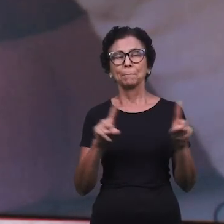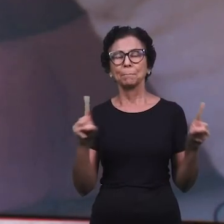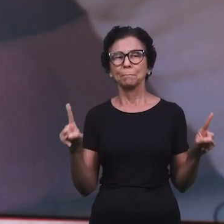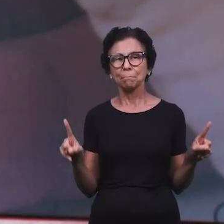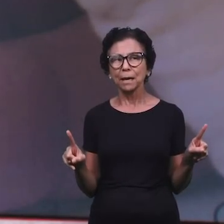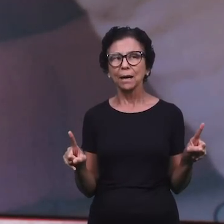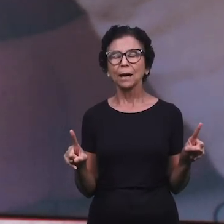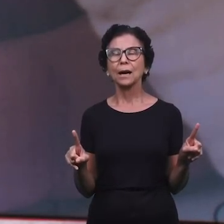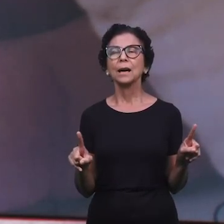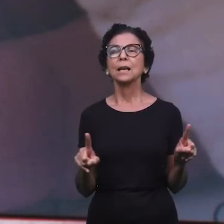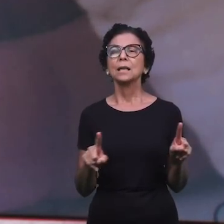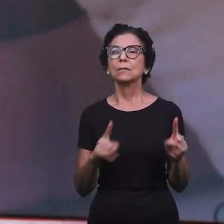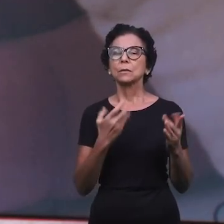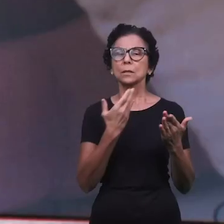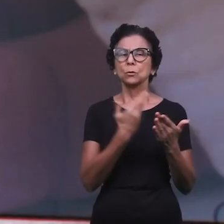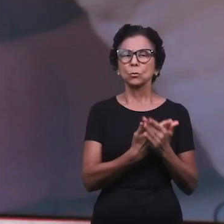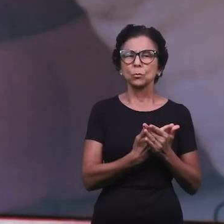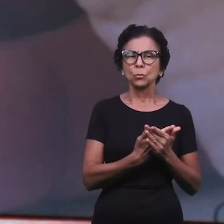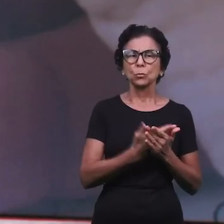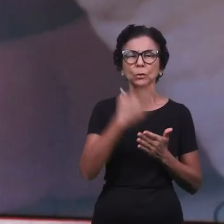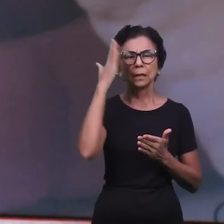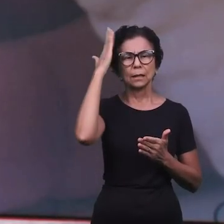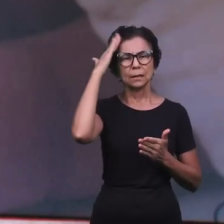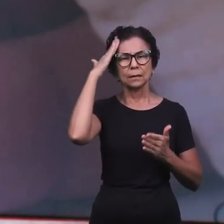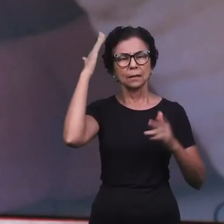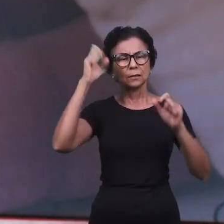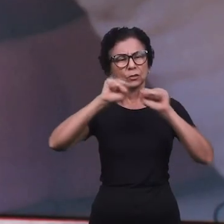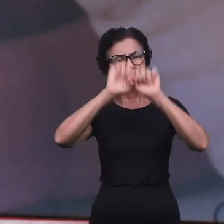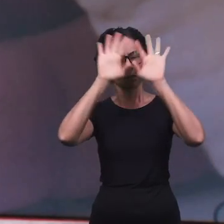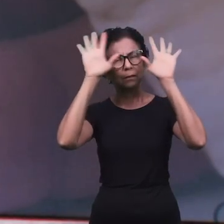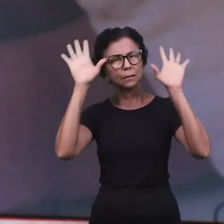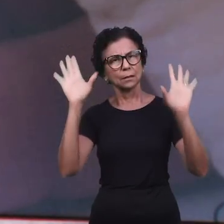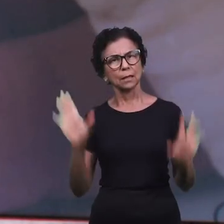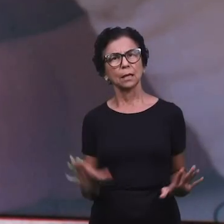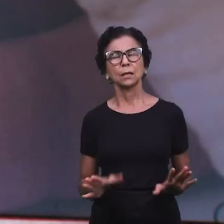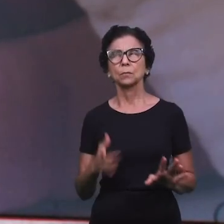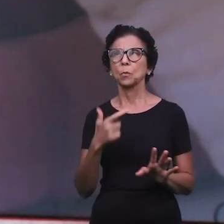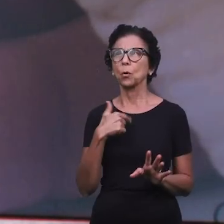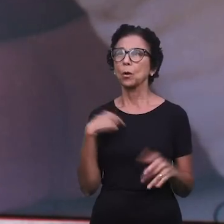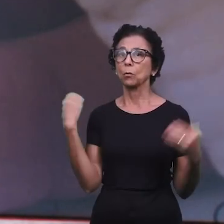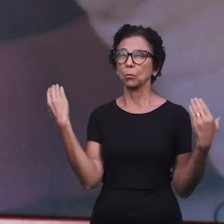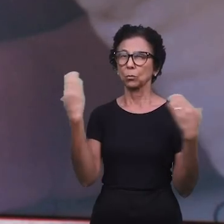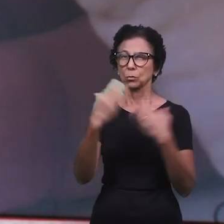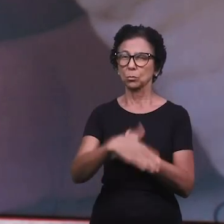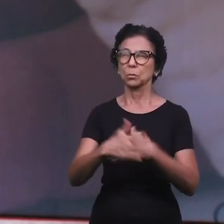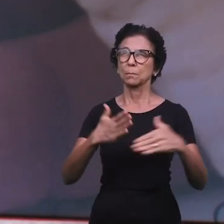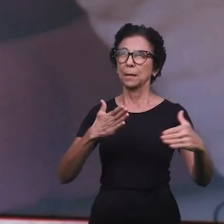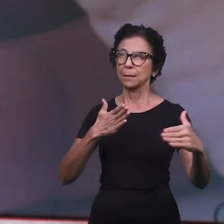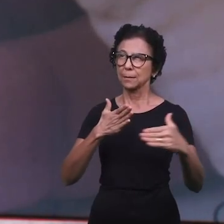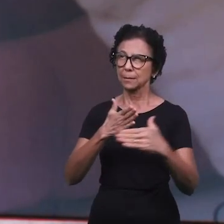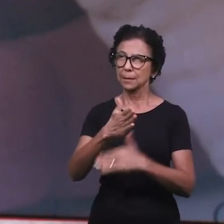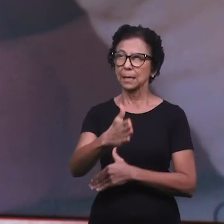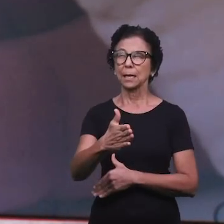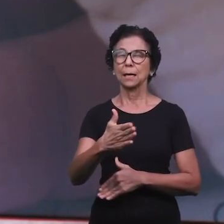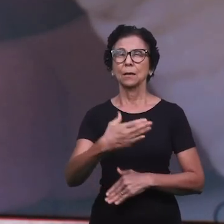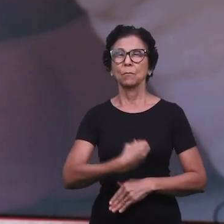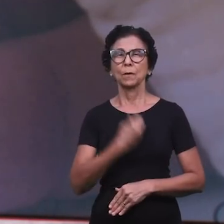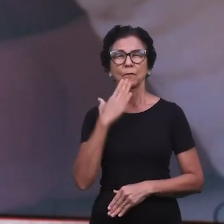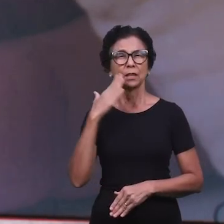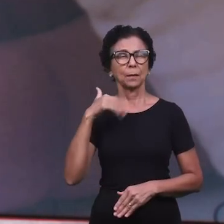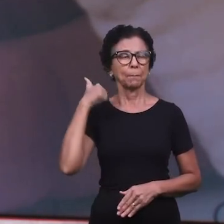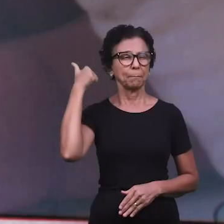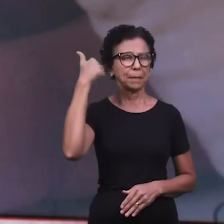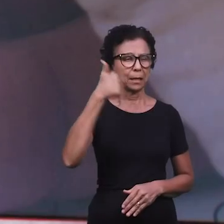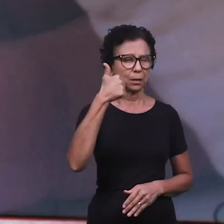clareza naquilo que você está estudando. Olha, quando eu for aprovado no concurso público, eu vou ter uma qualidade de vida melhor, eu vou poder